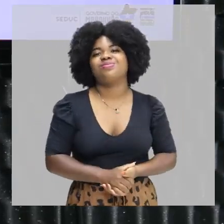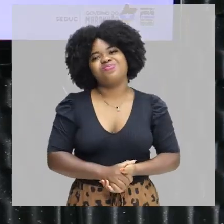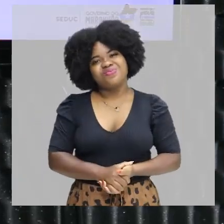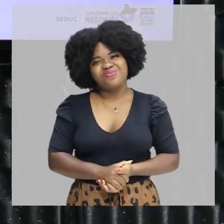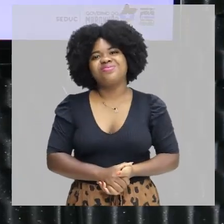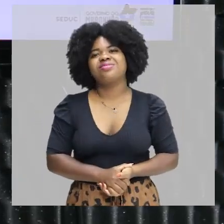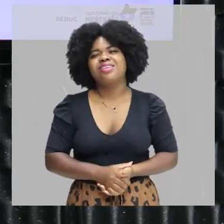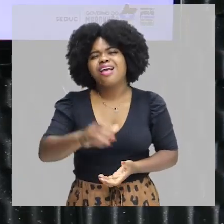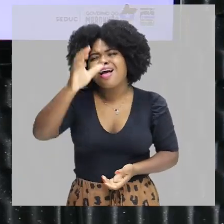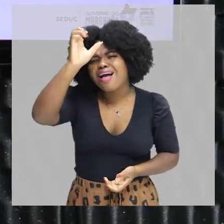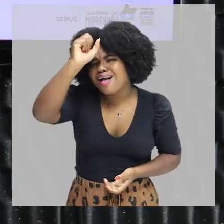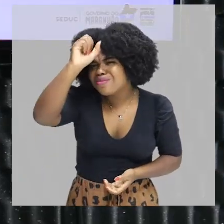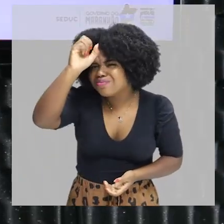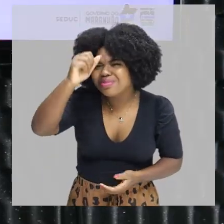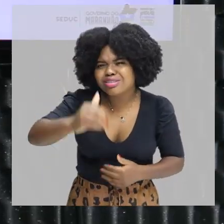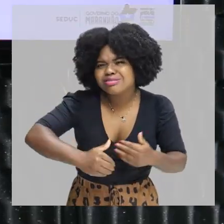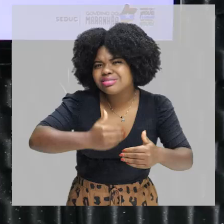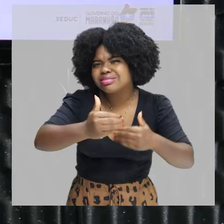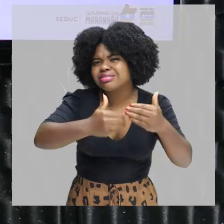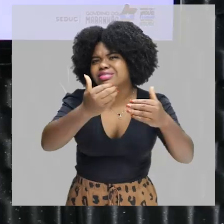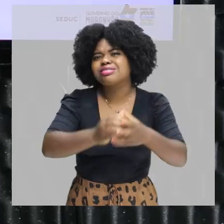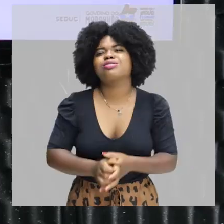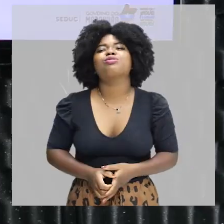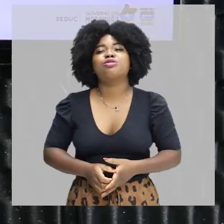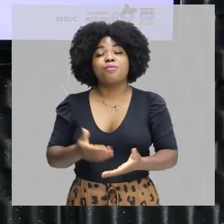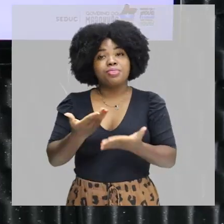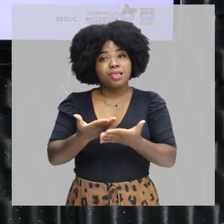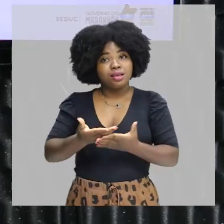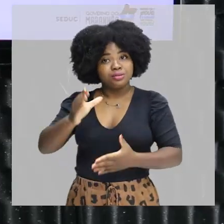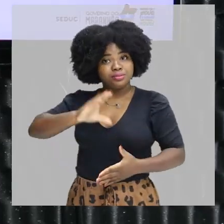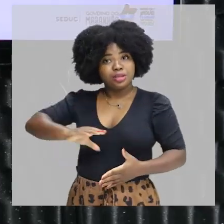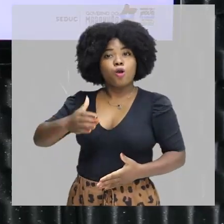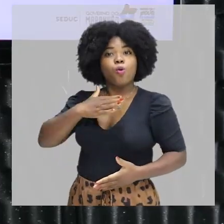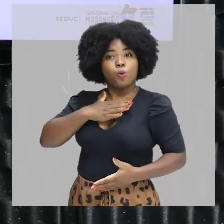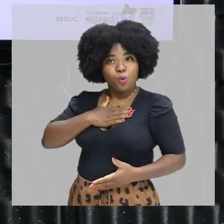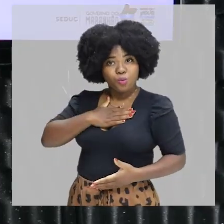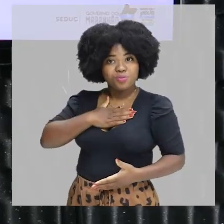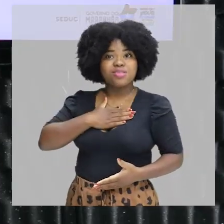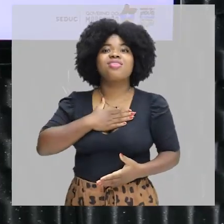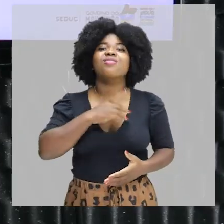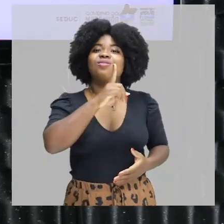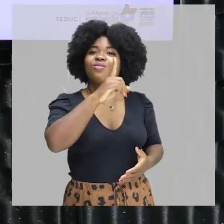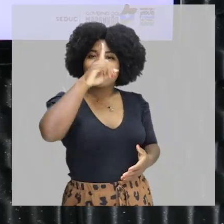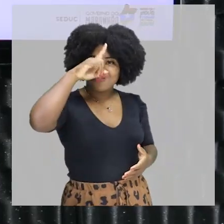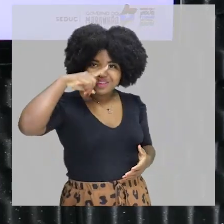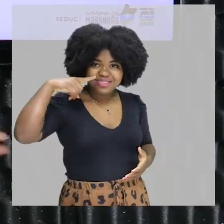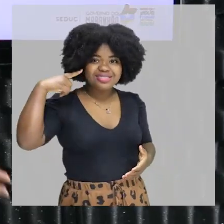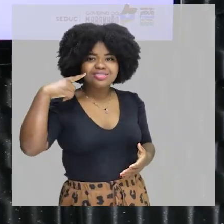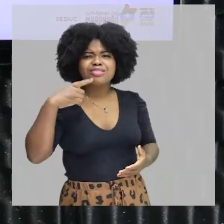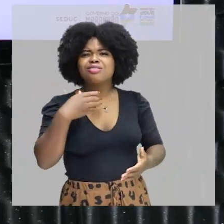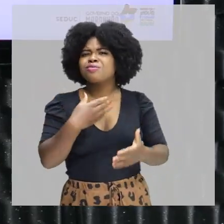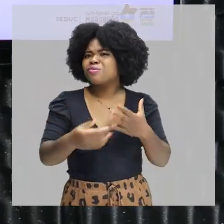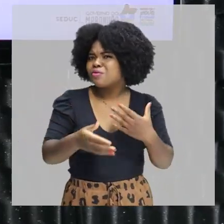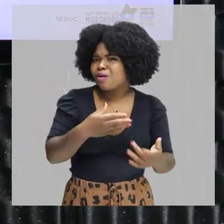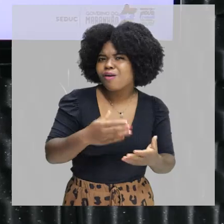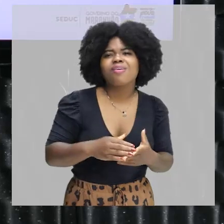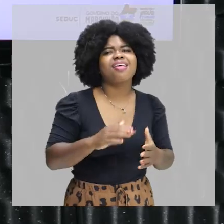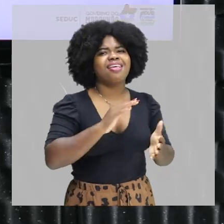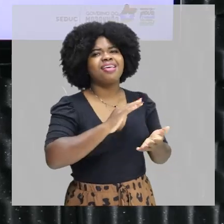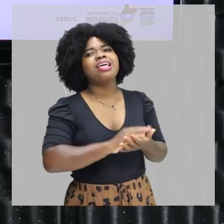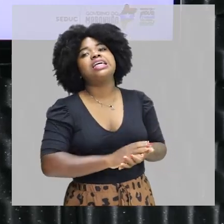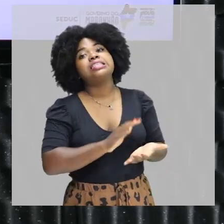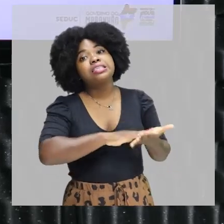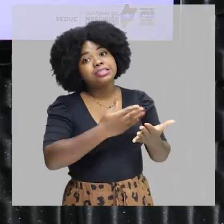fluam cada vez mais nas aulas de língua portuguesa. Comigo, com a Deusa, com qualquer das intérpretes